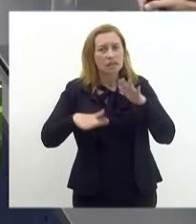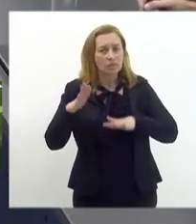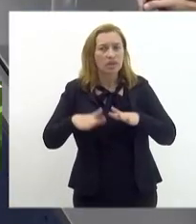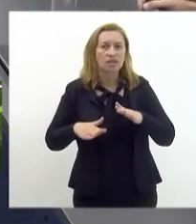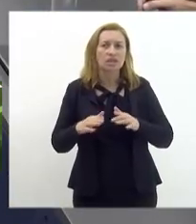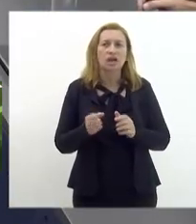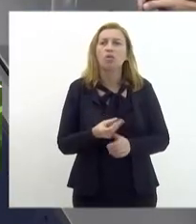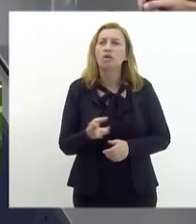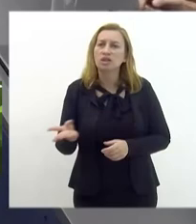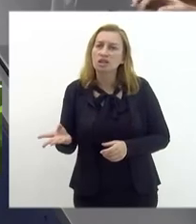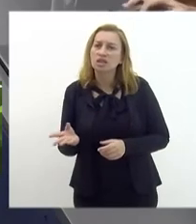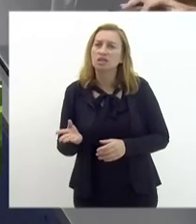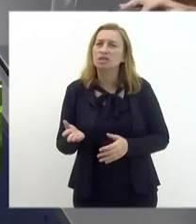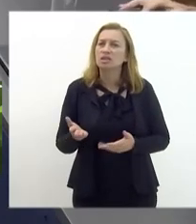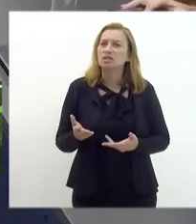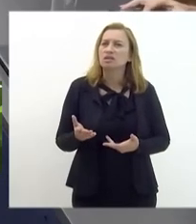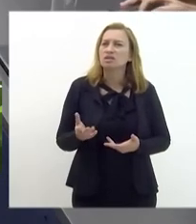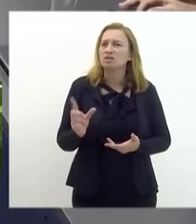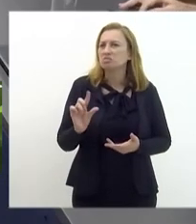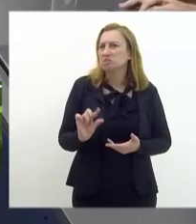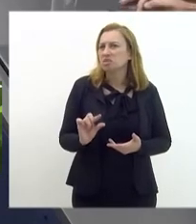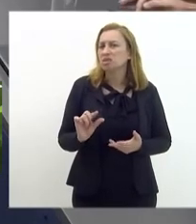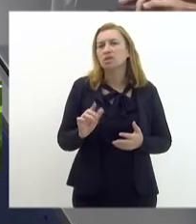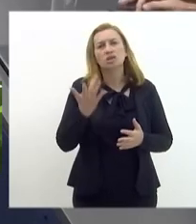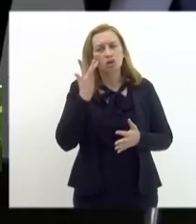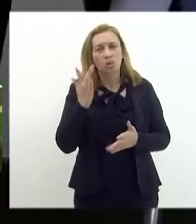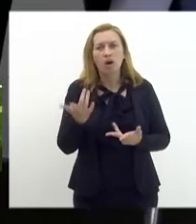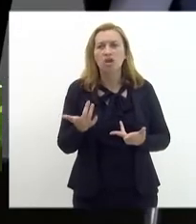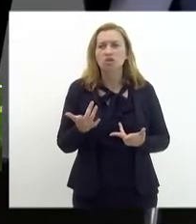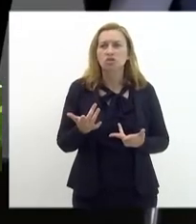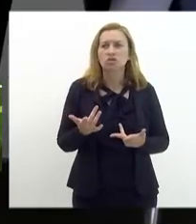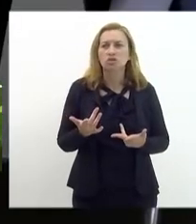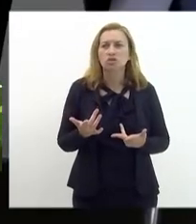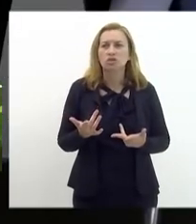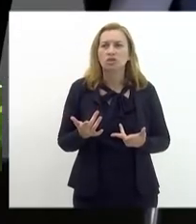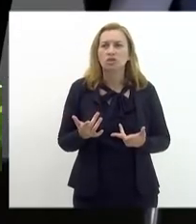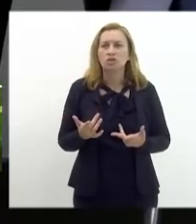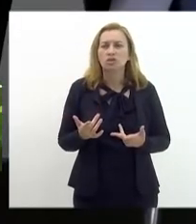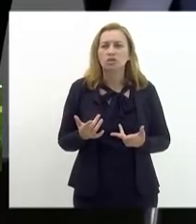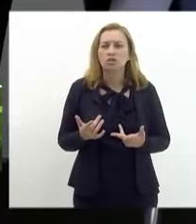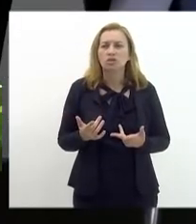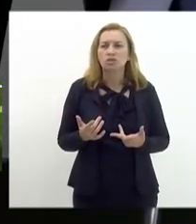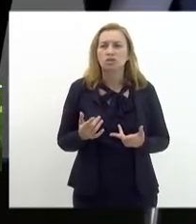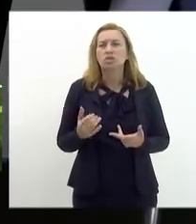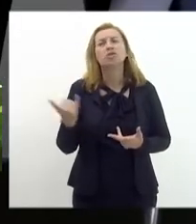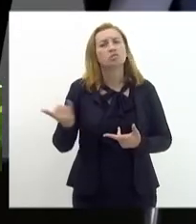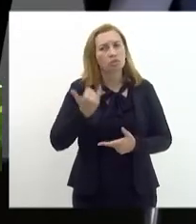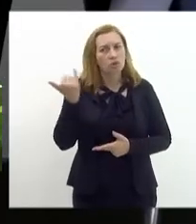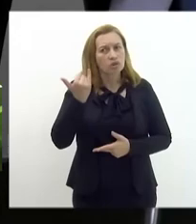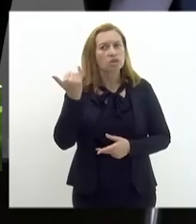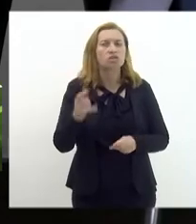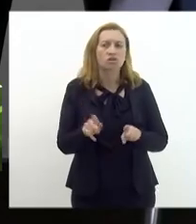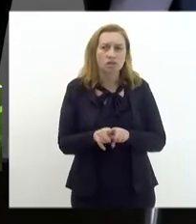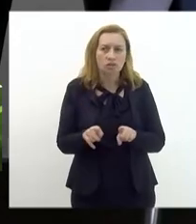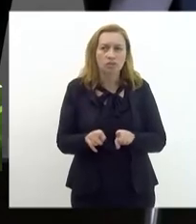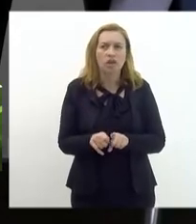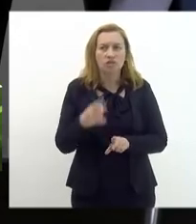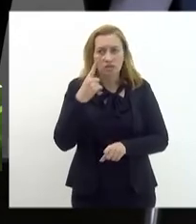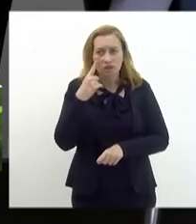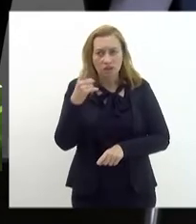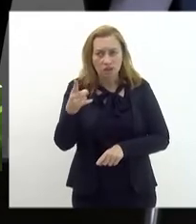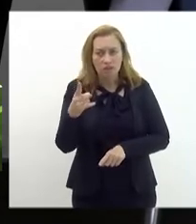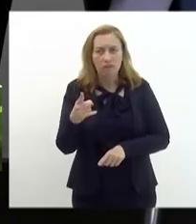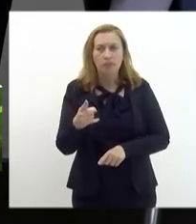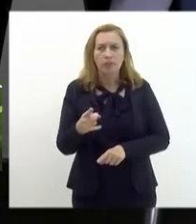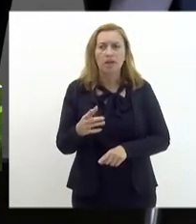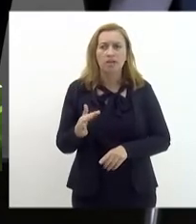montante, isso pode ficar até ínfimo. Então, acho que no ambiente do caráter indenizatório também seria importante. De repente, ter